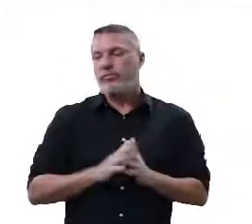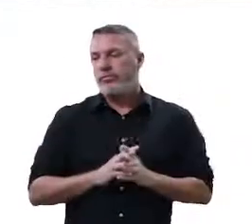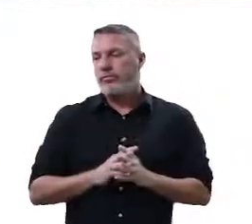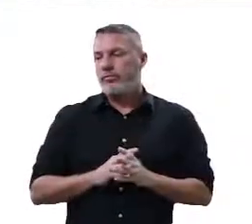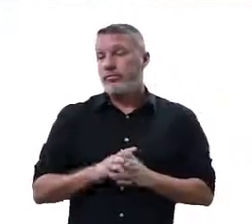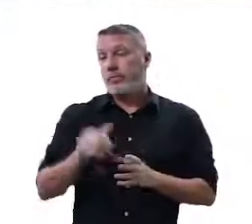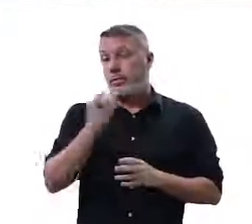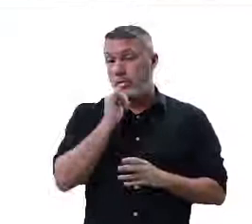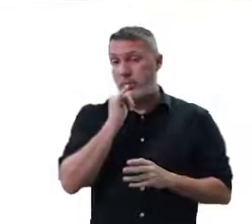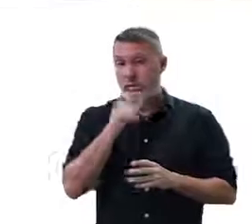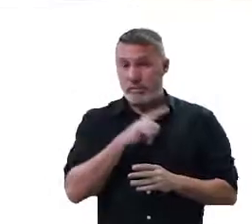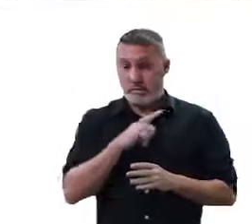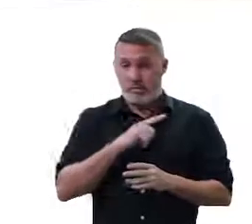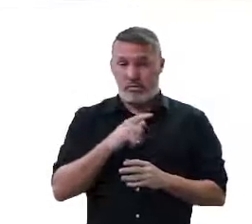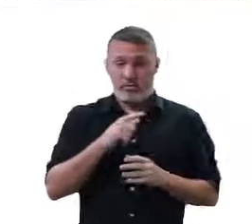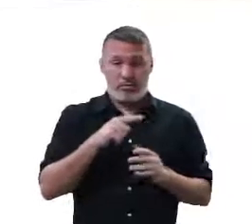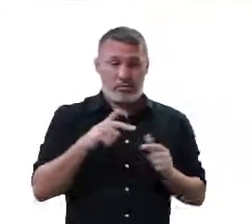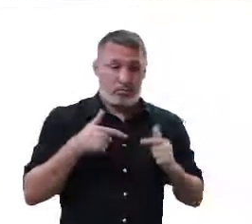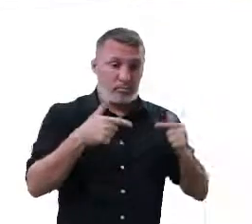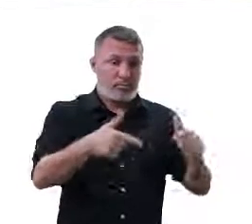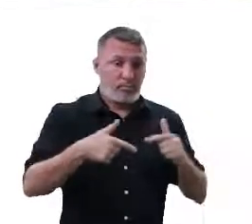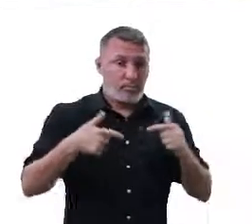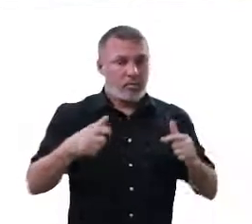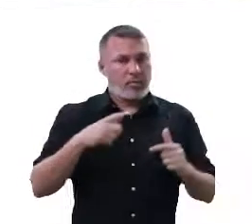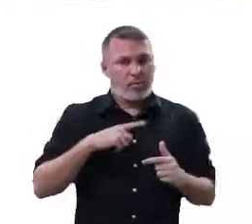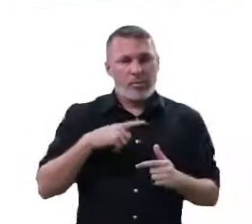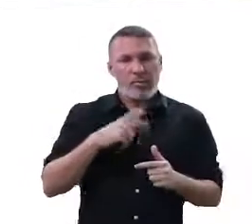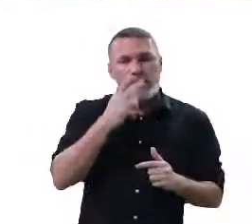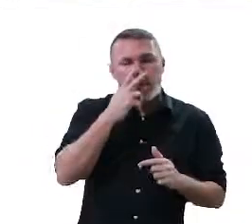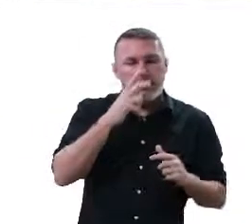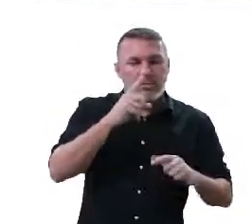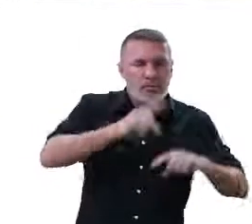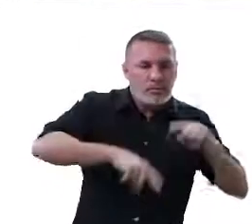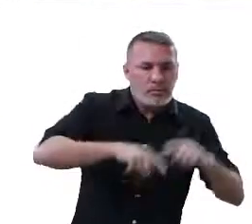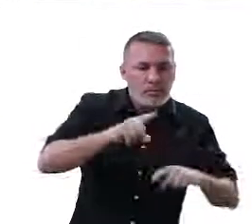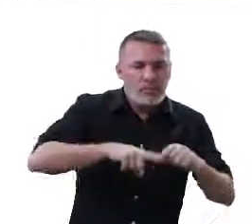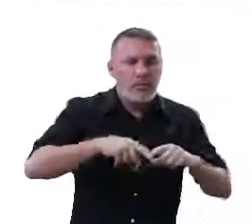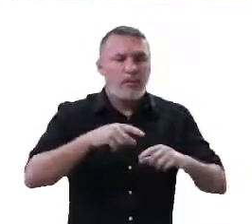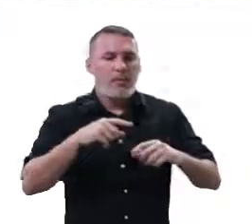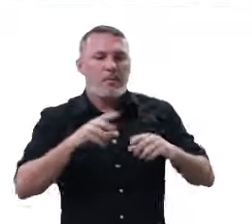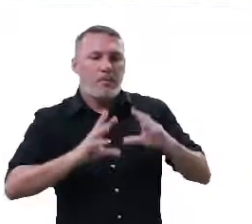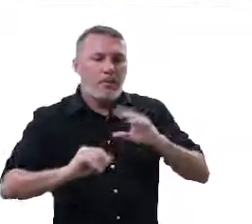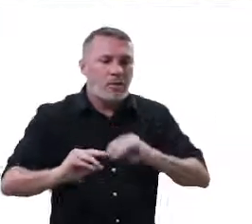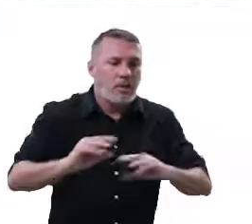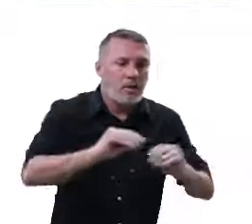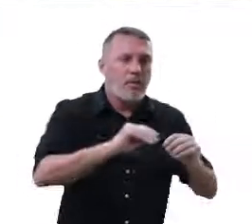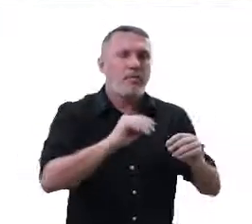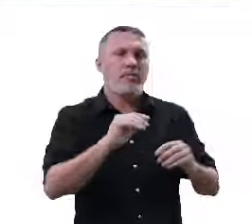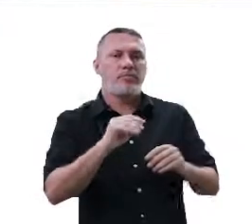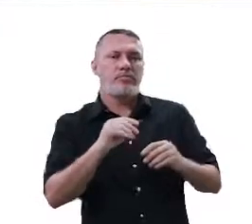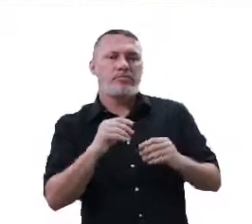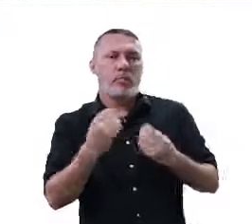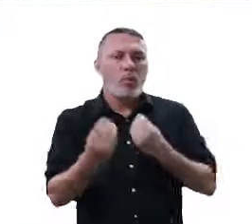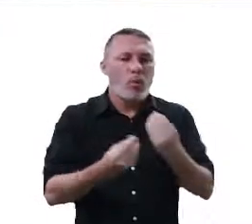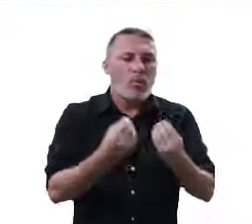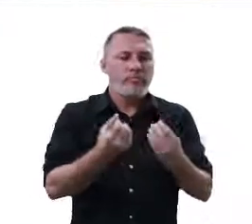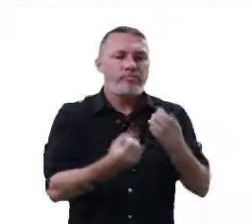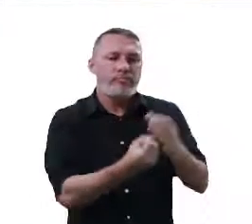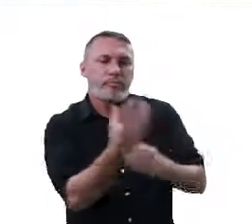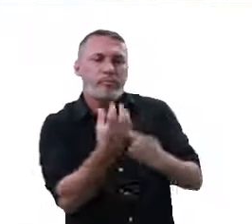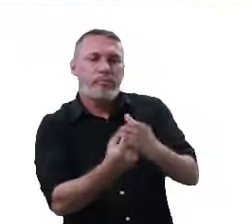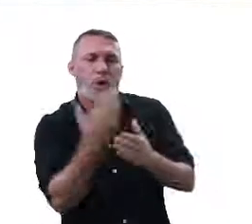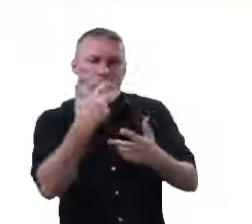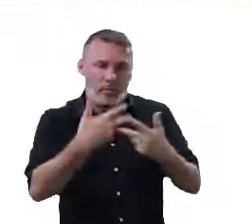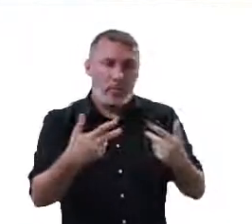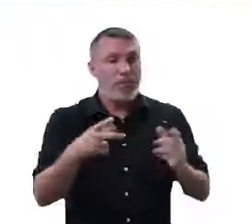servo, por exemplo, ele tem nas suas mãos parte dos meios de produção. As ferramentas utilizadas para o cultivo dos